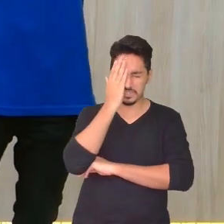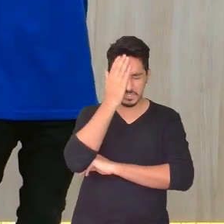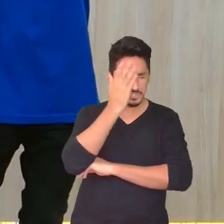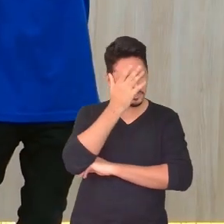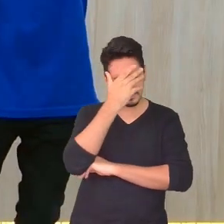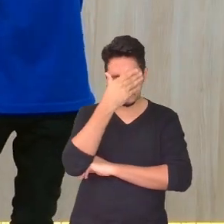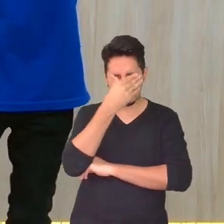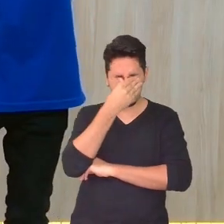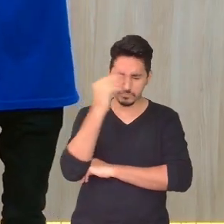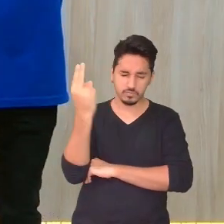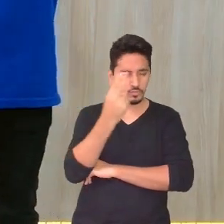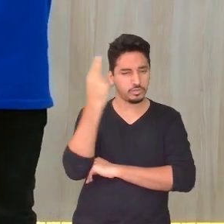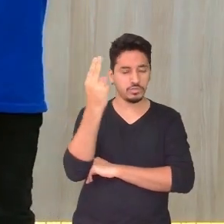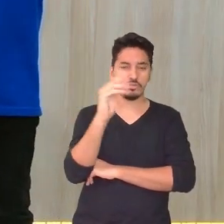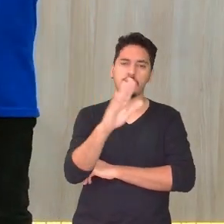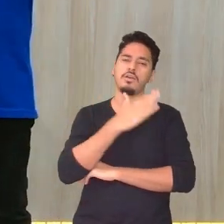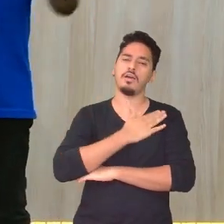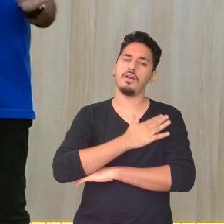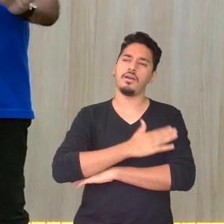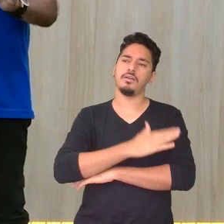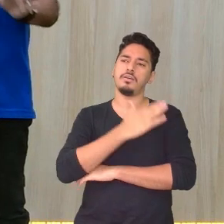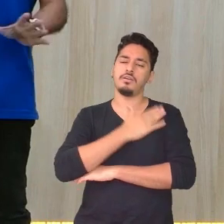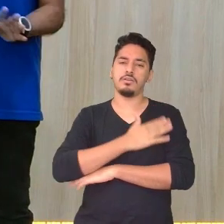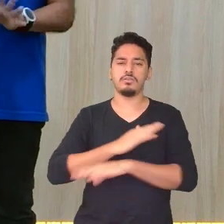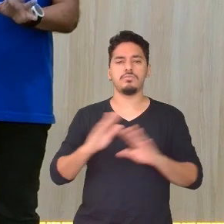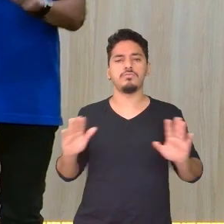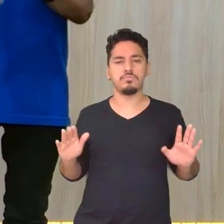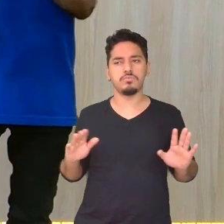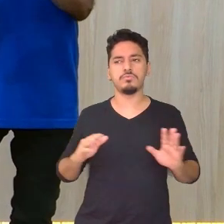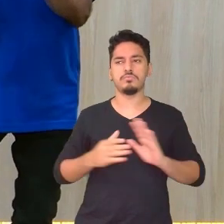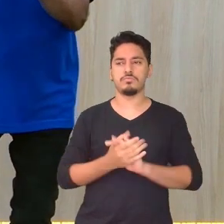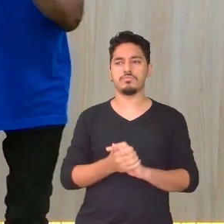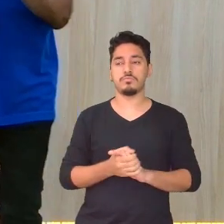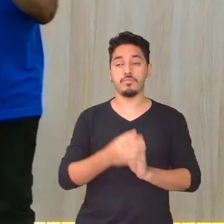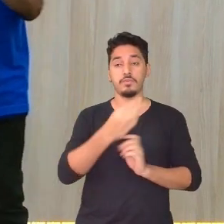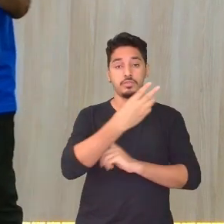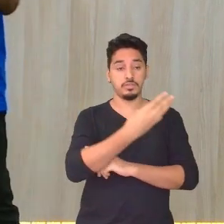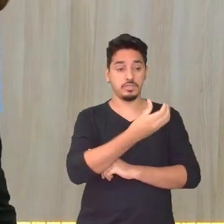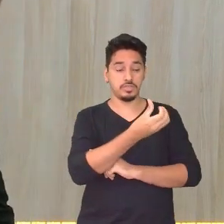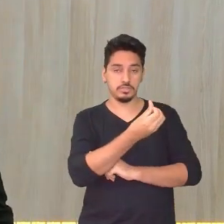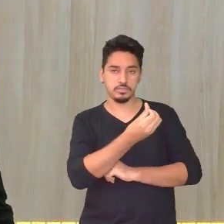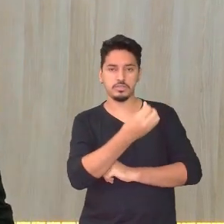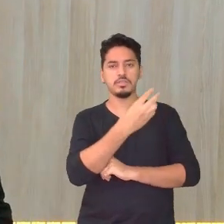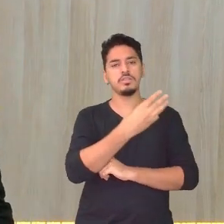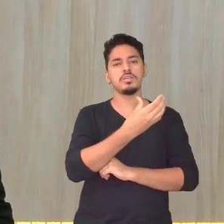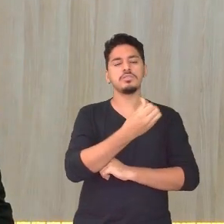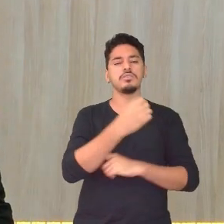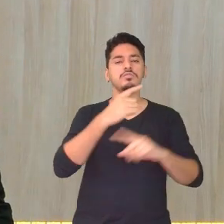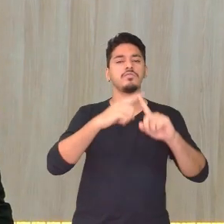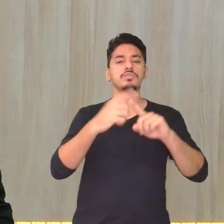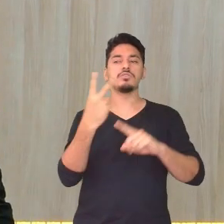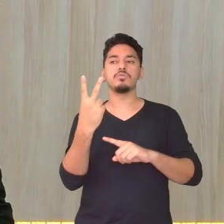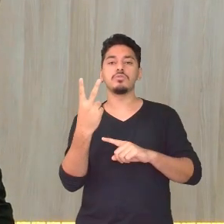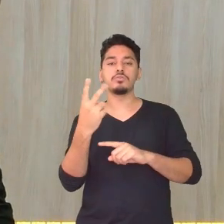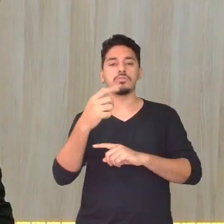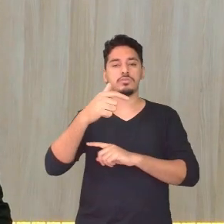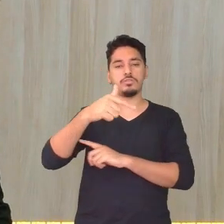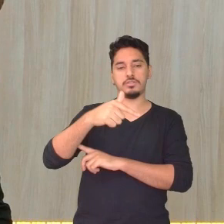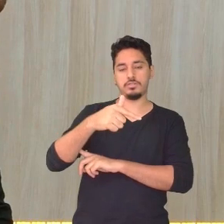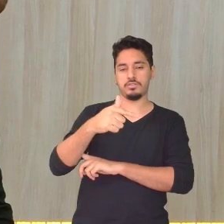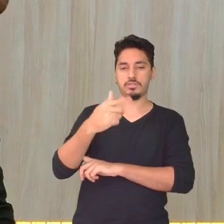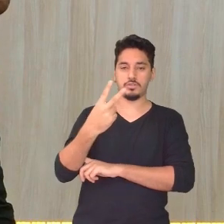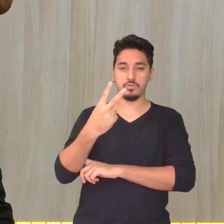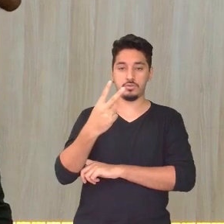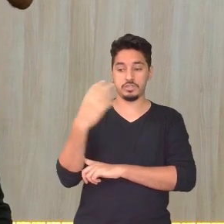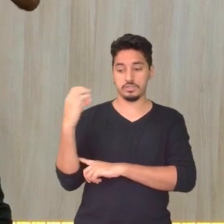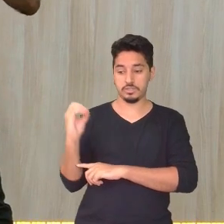não dá, ai, meu Deus do céu. Calma, bebê. Olha só, 36 vezes 20 vai 36 vezes 2, 72. E bota o zero